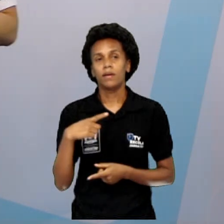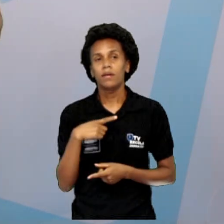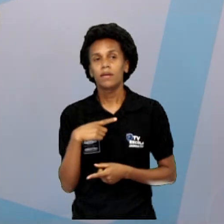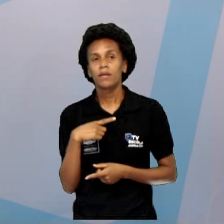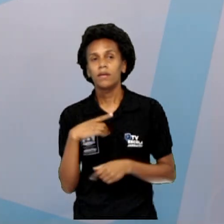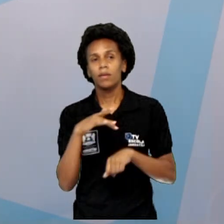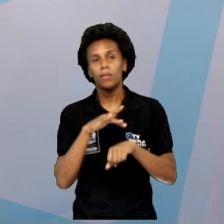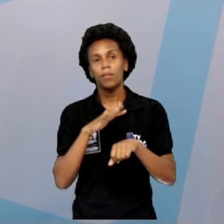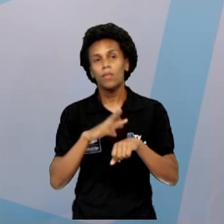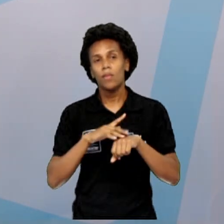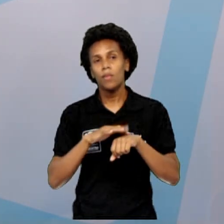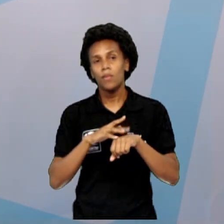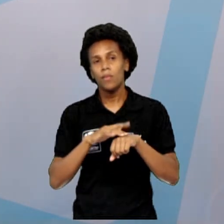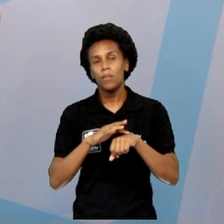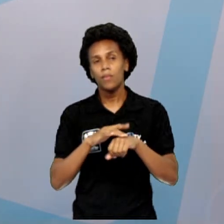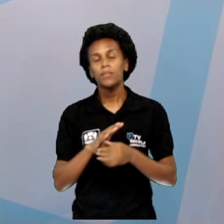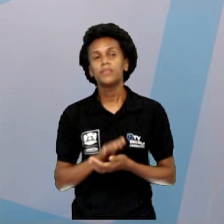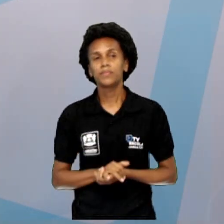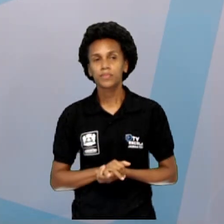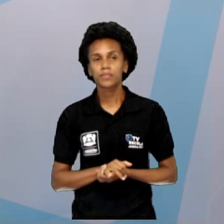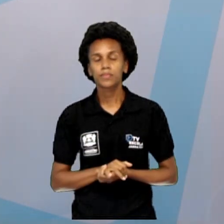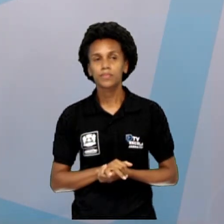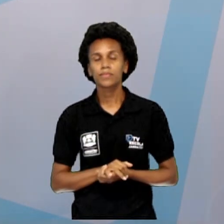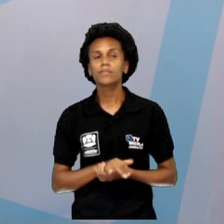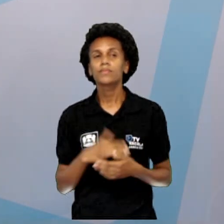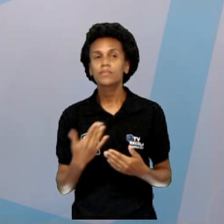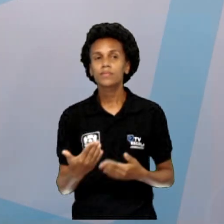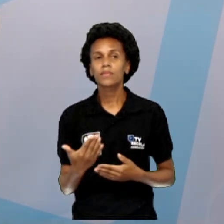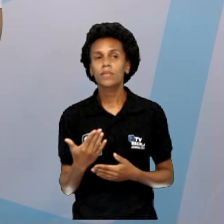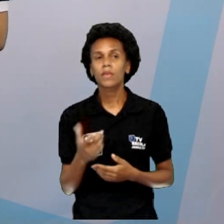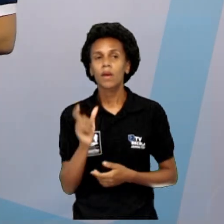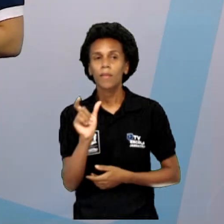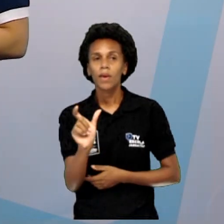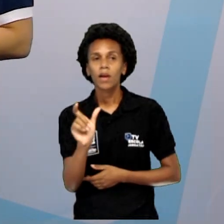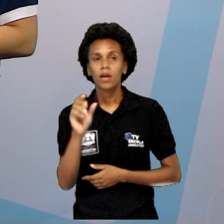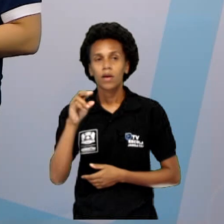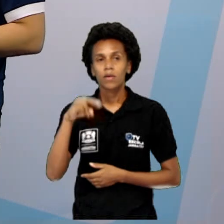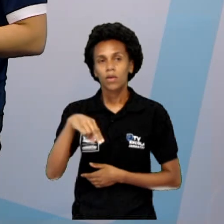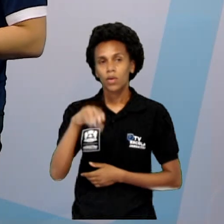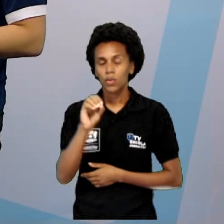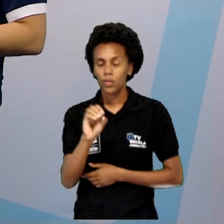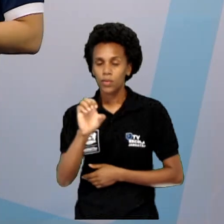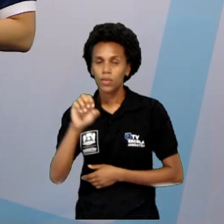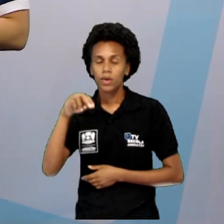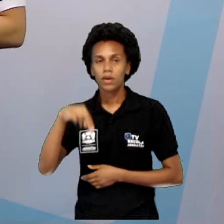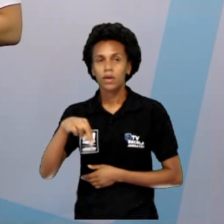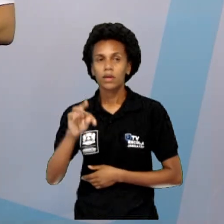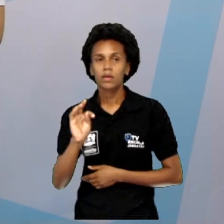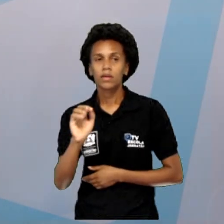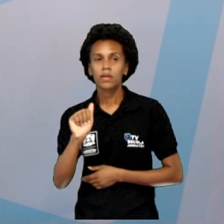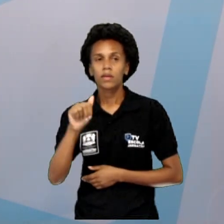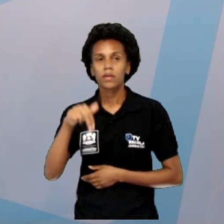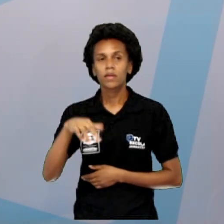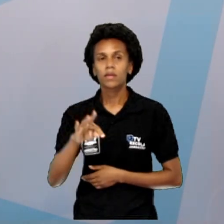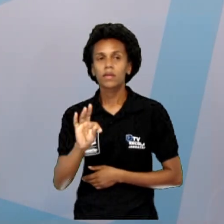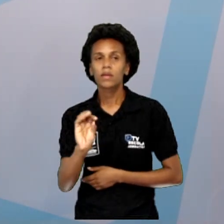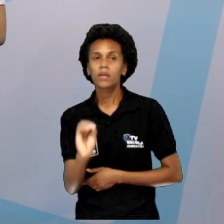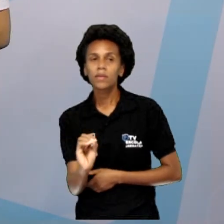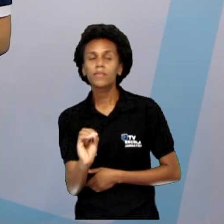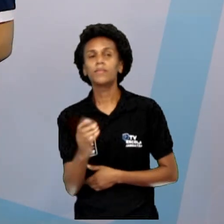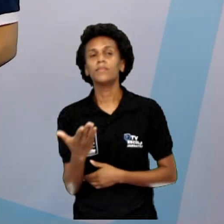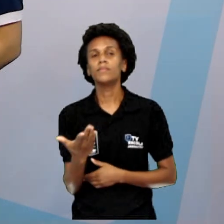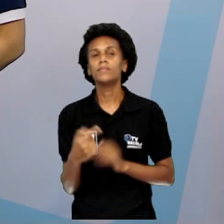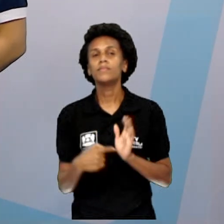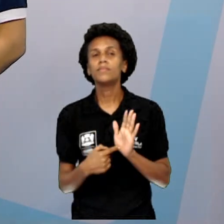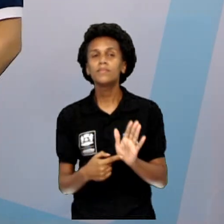de adversidade, né? Dá uma ideia de oposição. Na verdade, o que deveria haver aqui era uma ideia de causa, né?